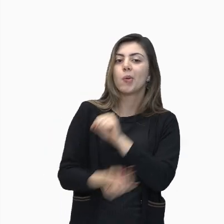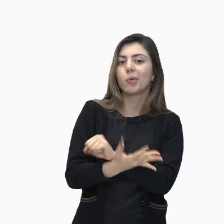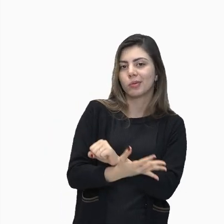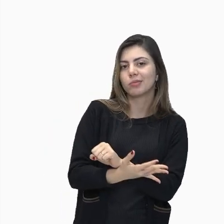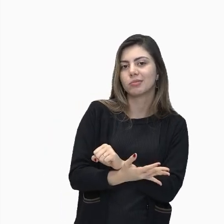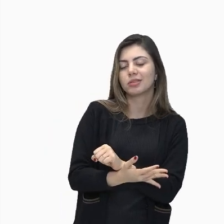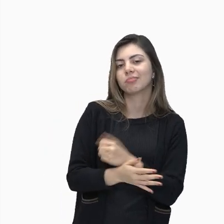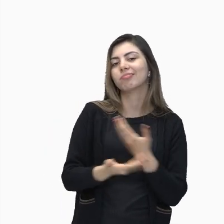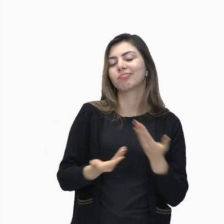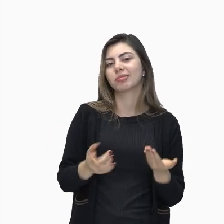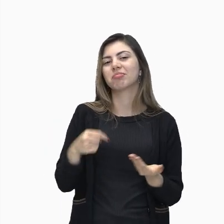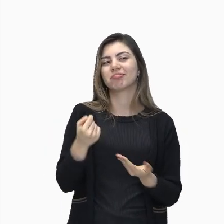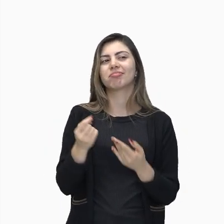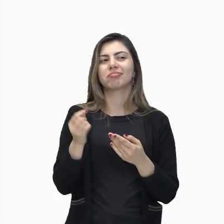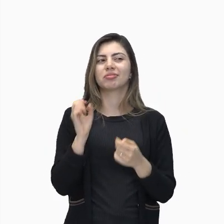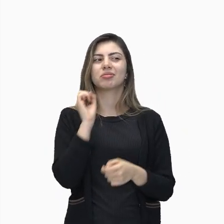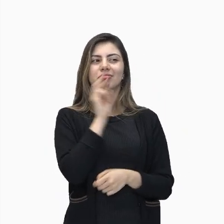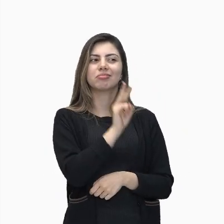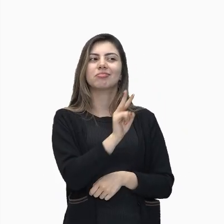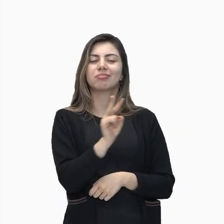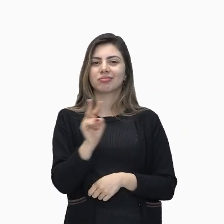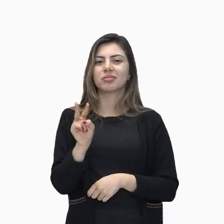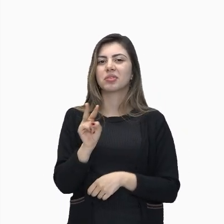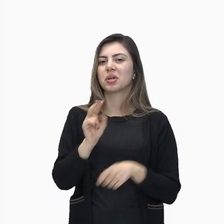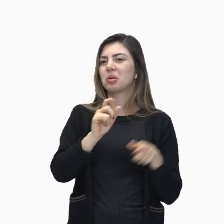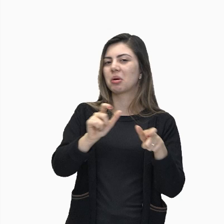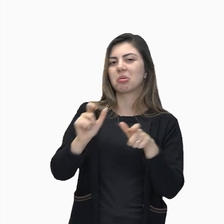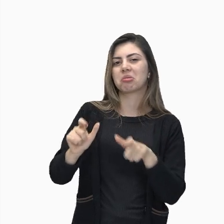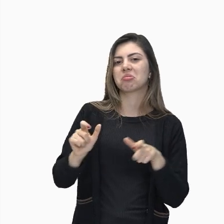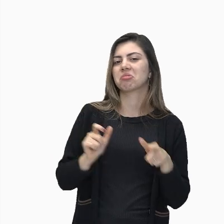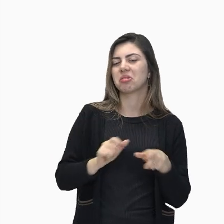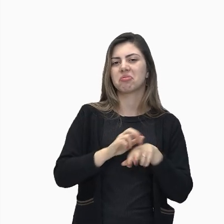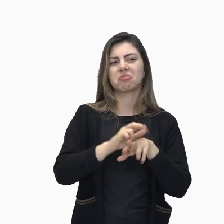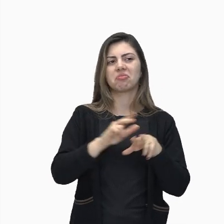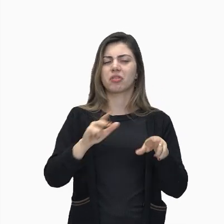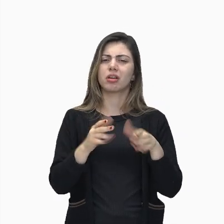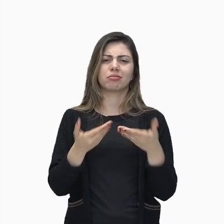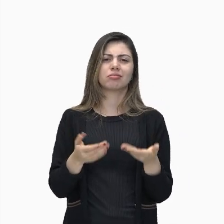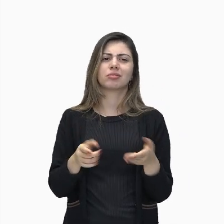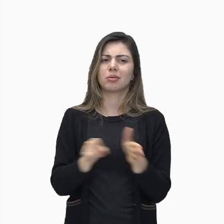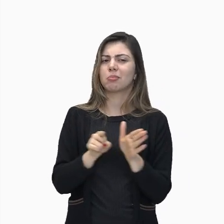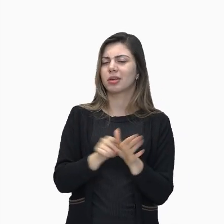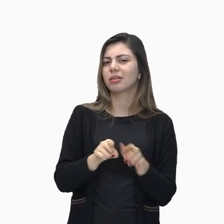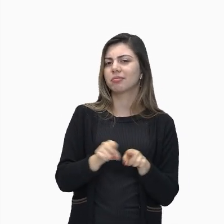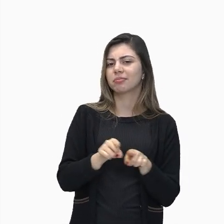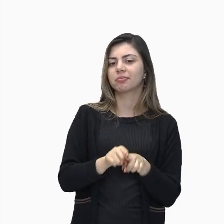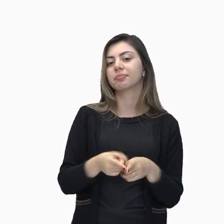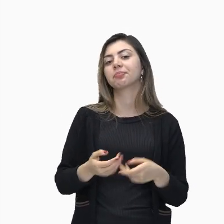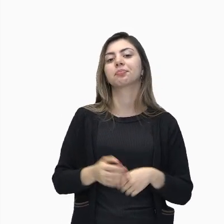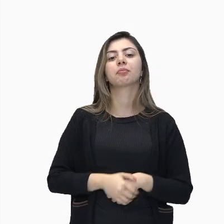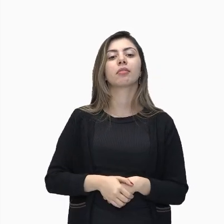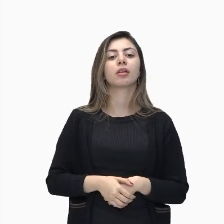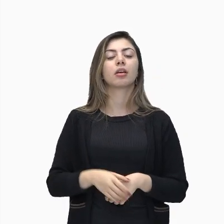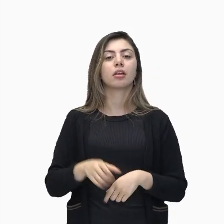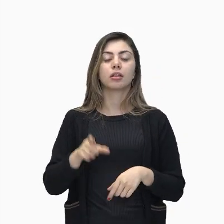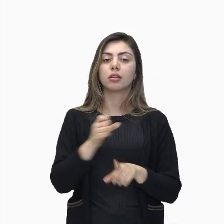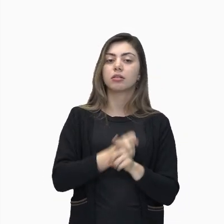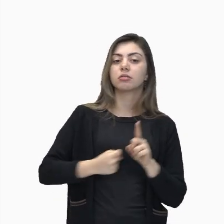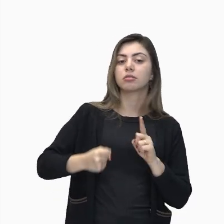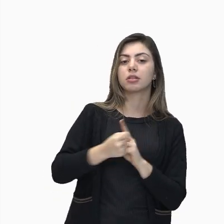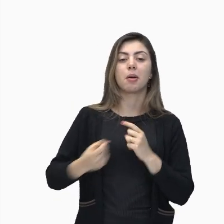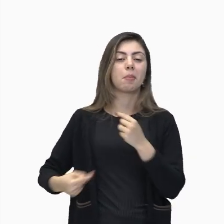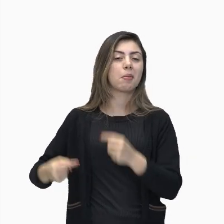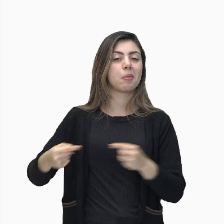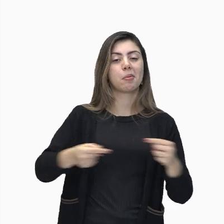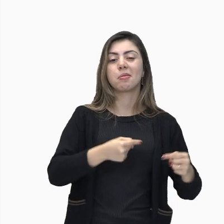muito difícil de a gente ouvir falar aí, não somente lá, como eu ia dizendo, e também conflitos sociais, tá? E